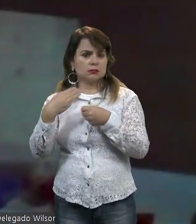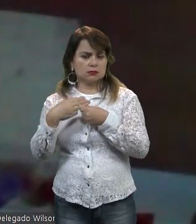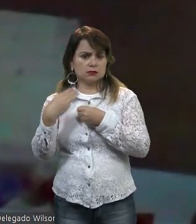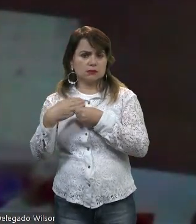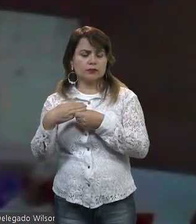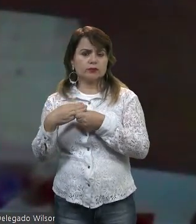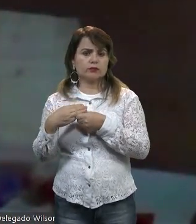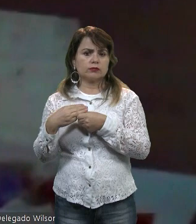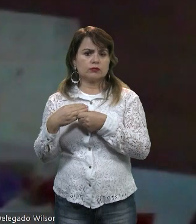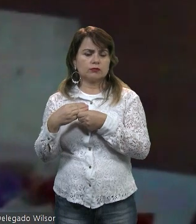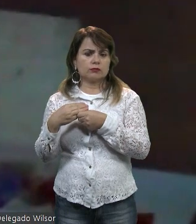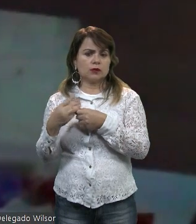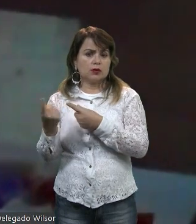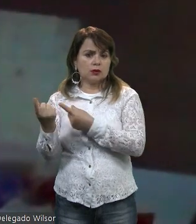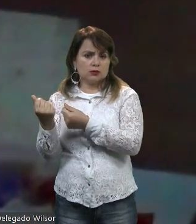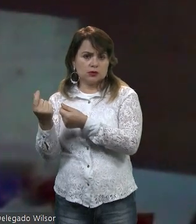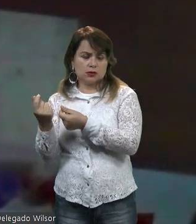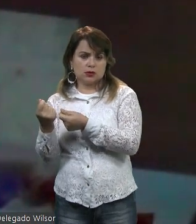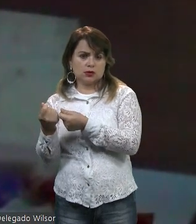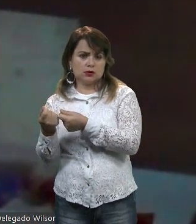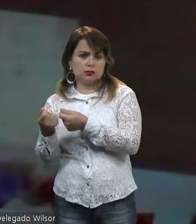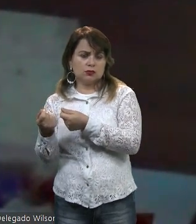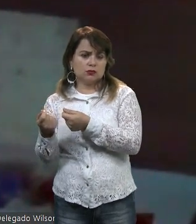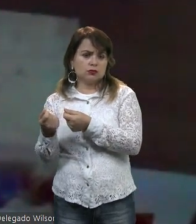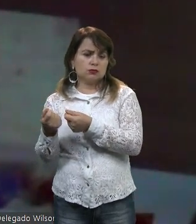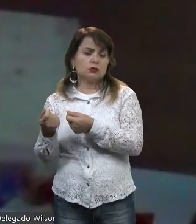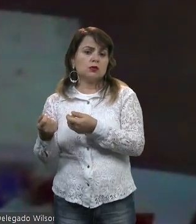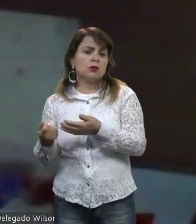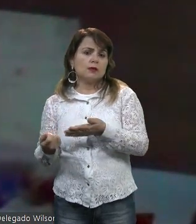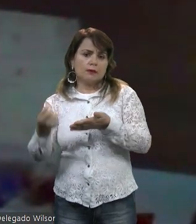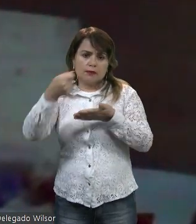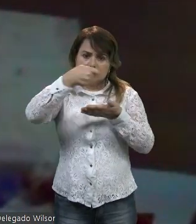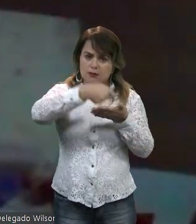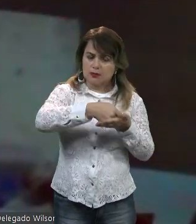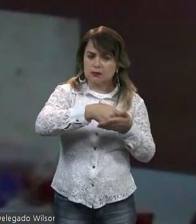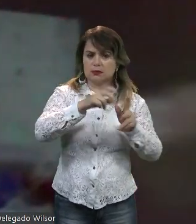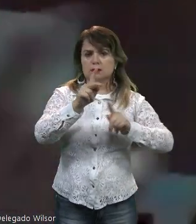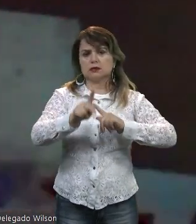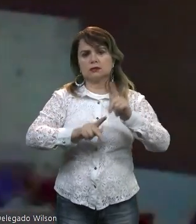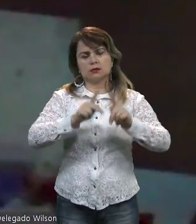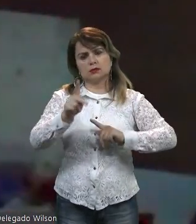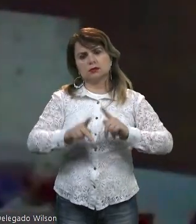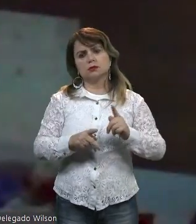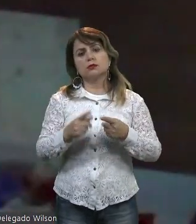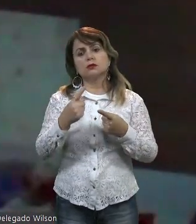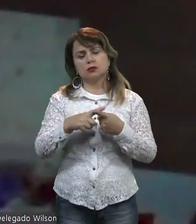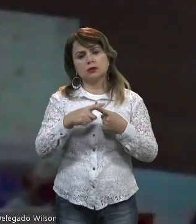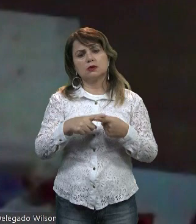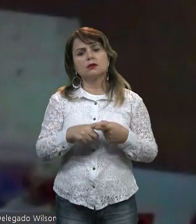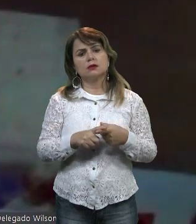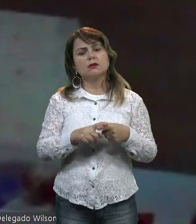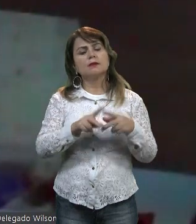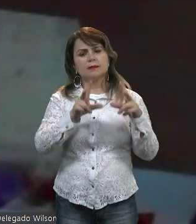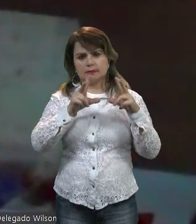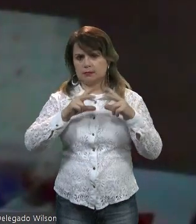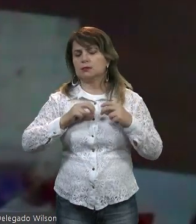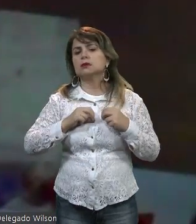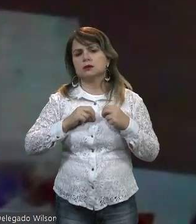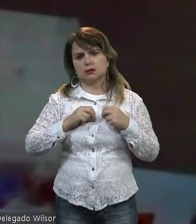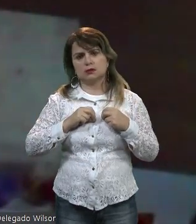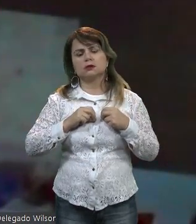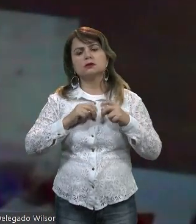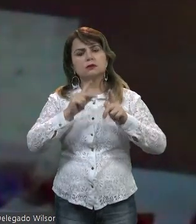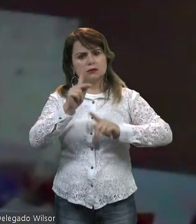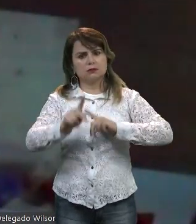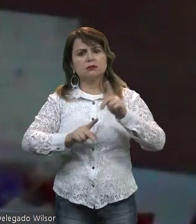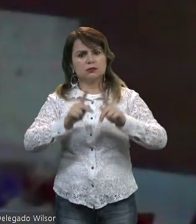recurso para honrar esse pagamento, e eles merecem, tanto eles quanto os demais servidores da Prefeitura Municipal. Quero